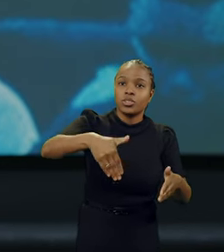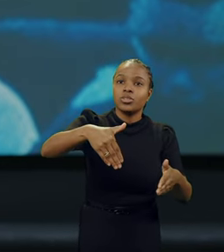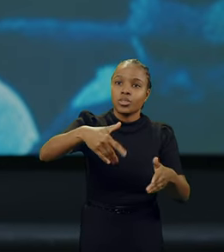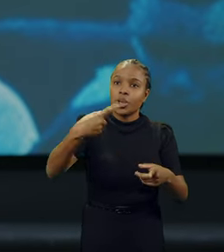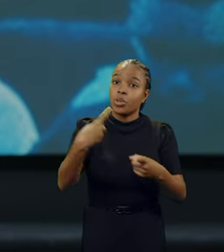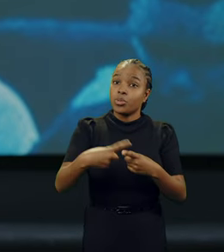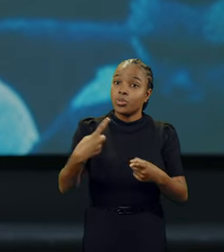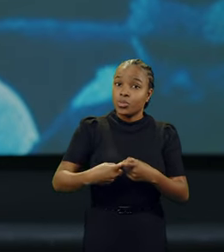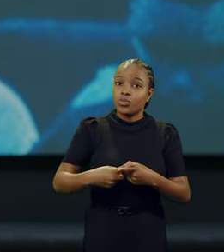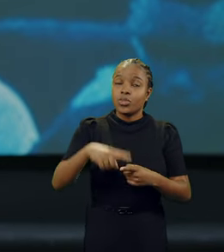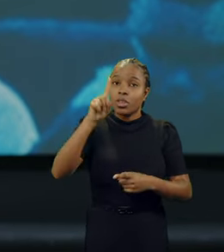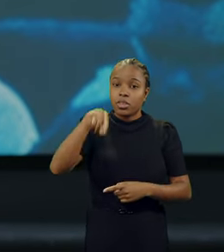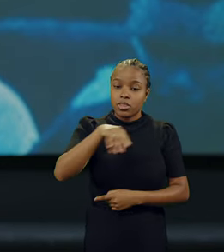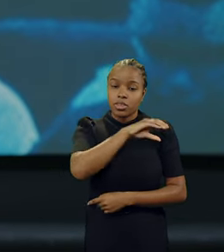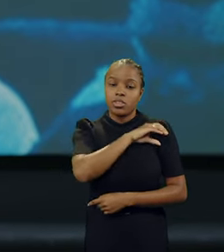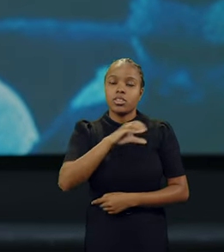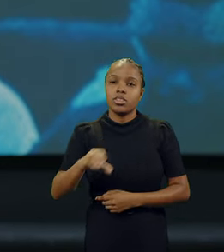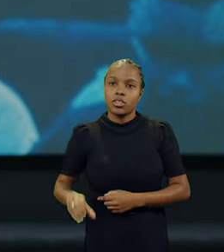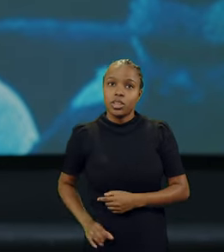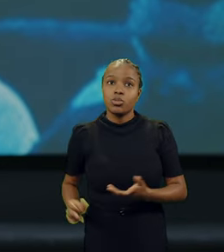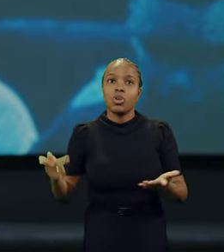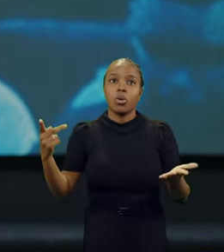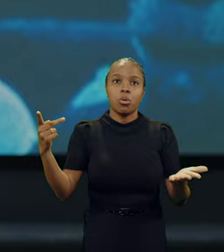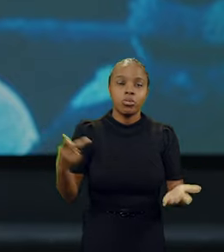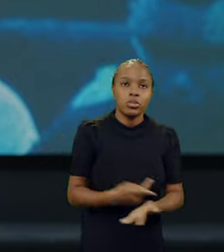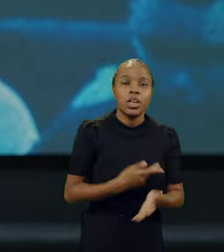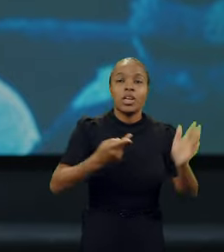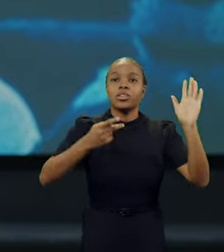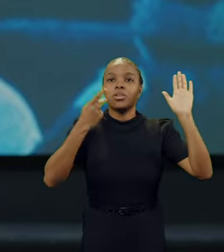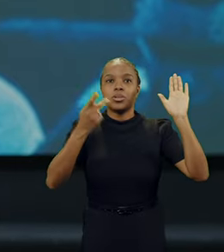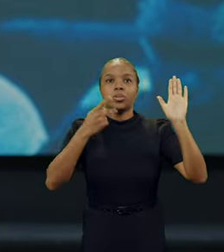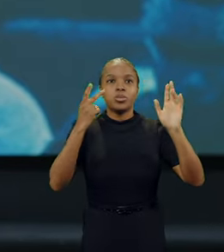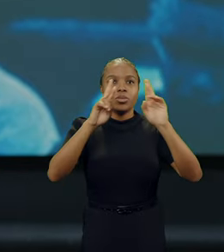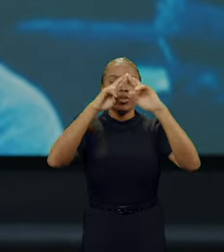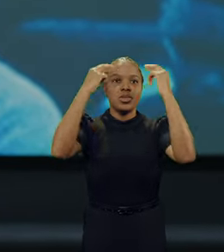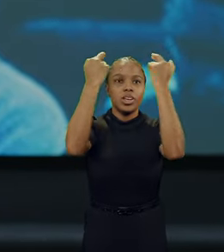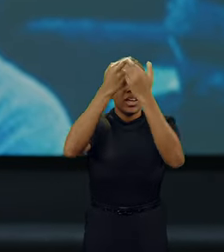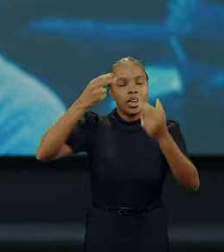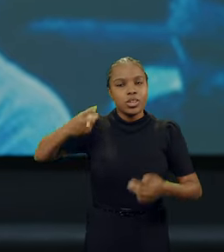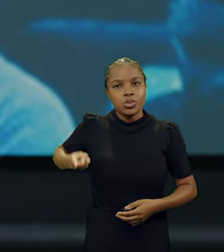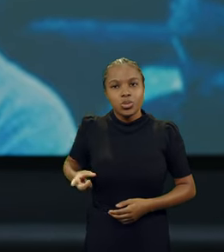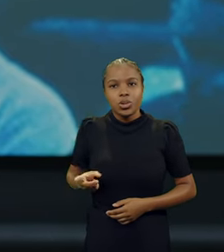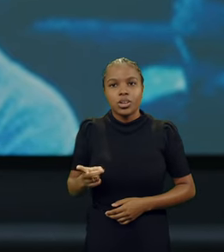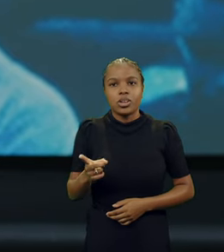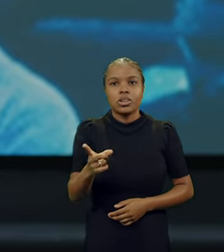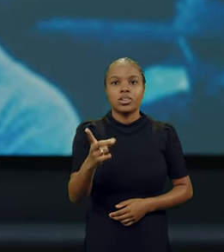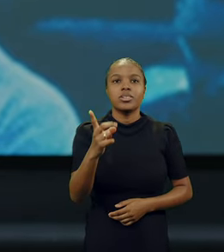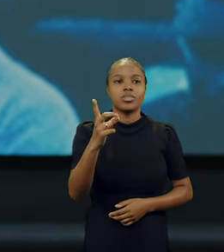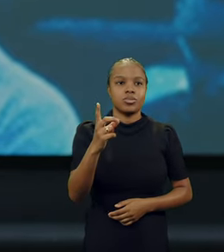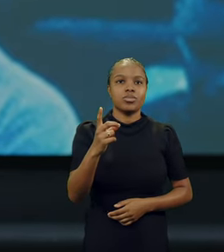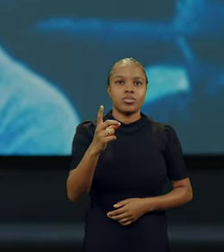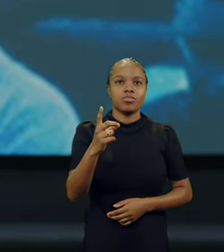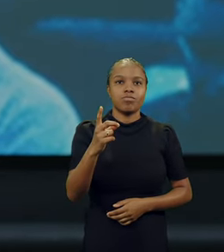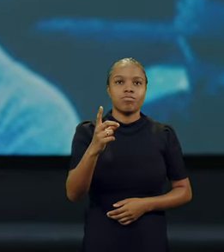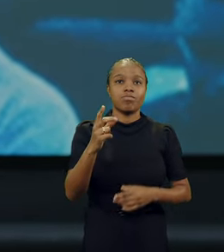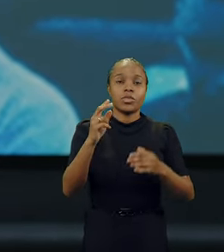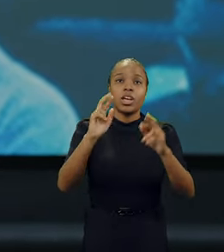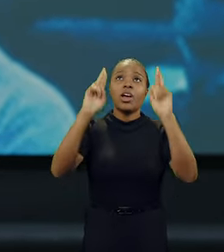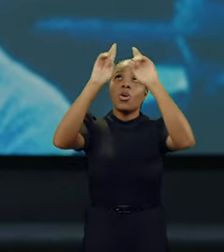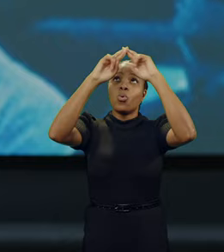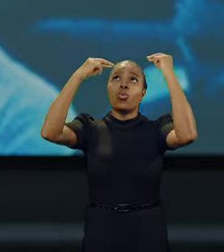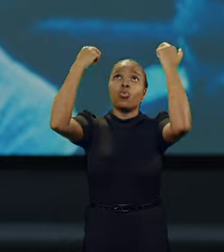porque em Cristo se cumprem a promessa do reinado eterno de Deus. Este reino já